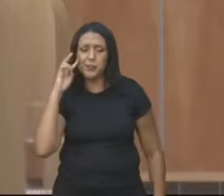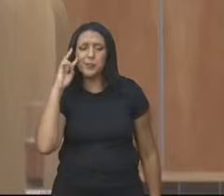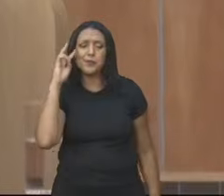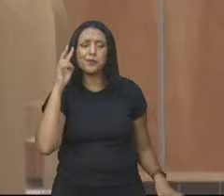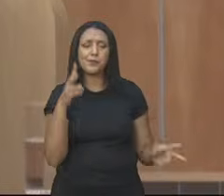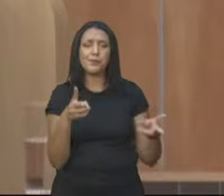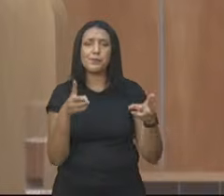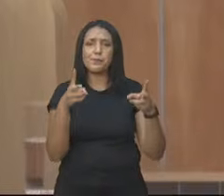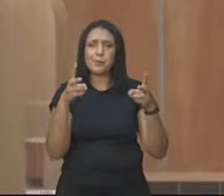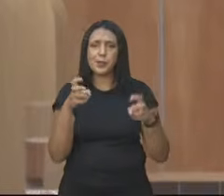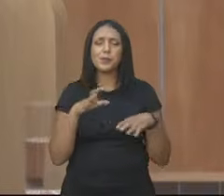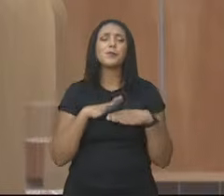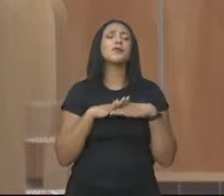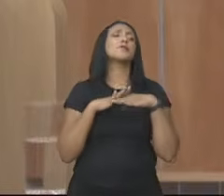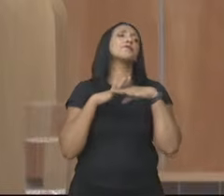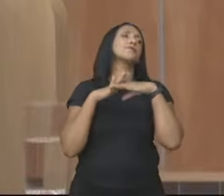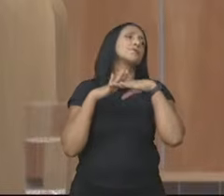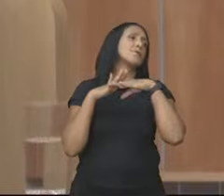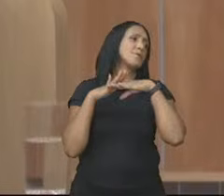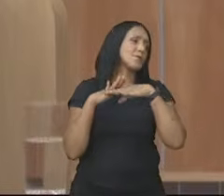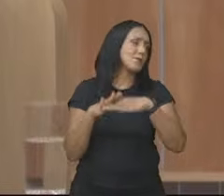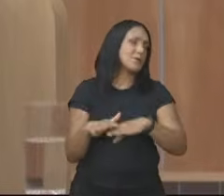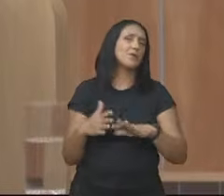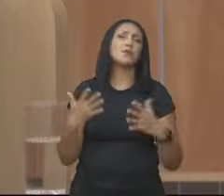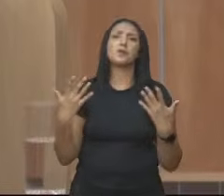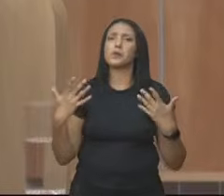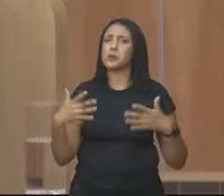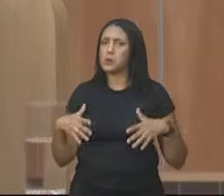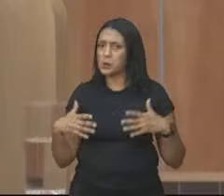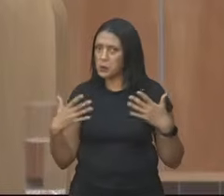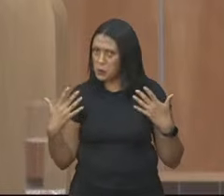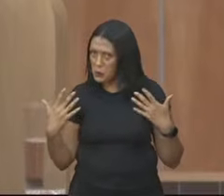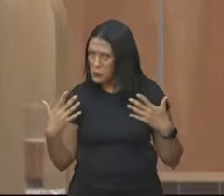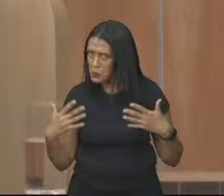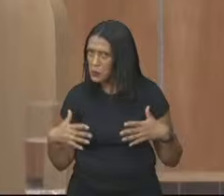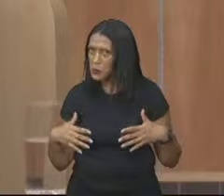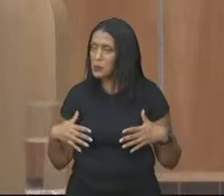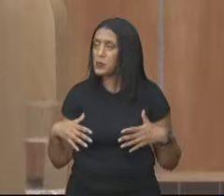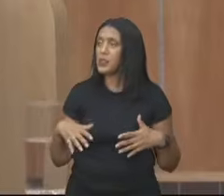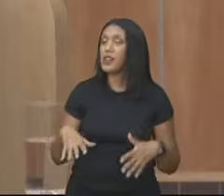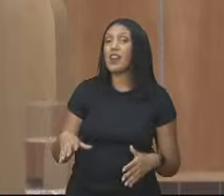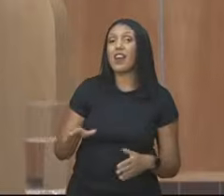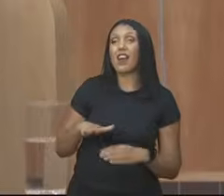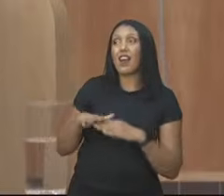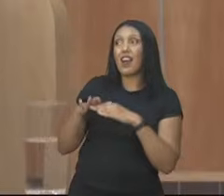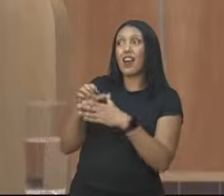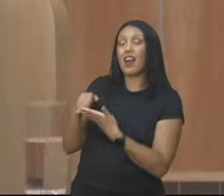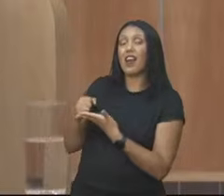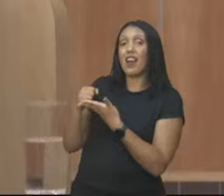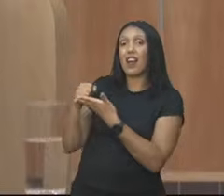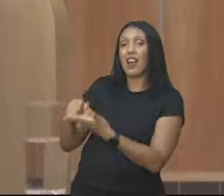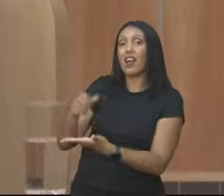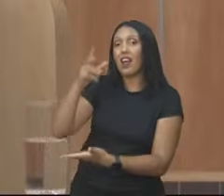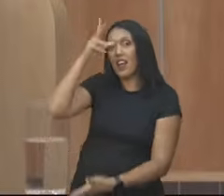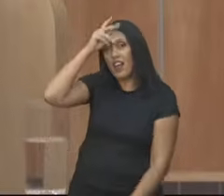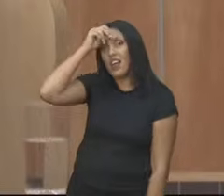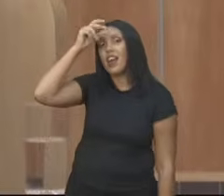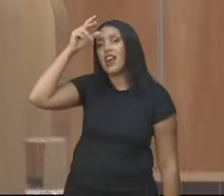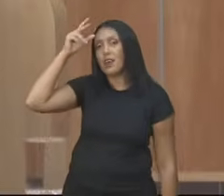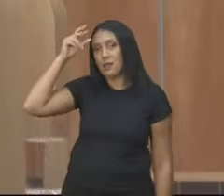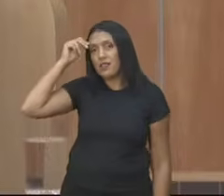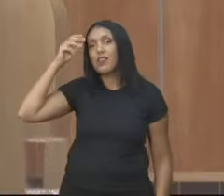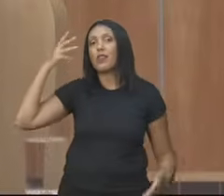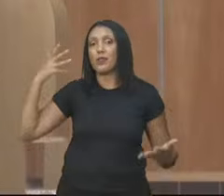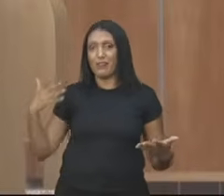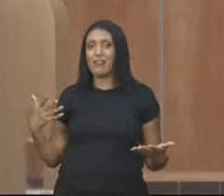Celso Lourenço. Ontem estávamos em reuniões, conversamos sobre vagas, para colocar vagas junto, né, ao Poder Executivo,